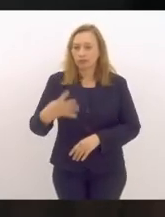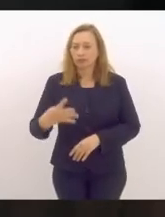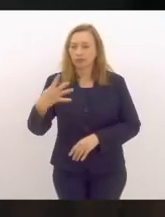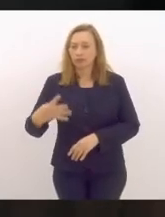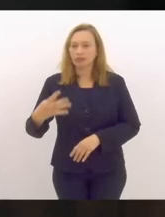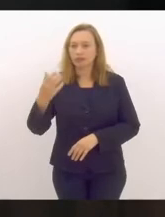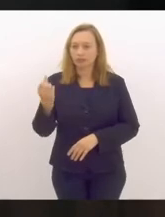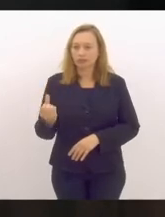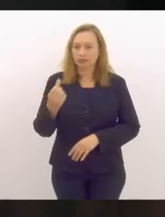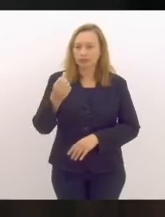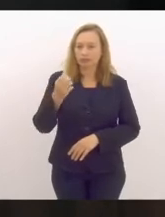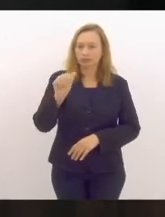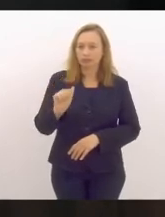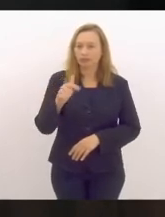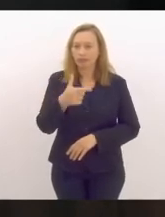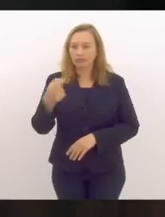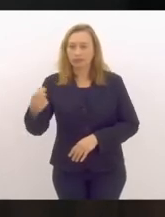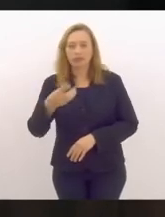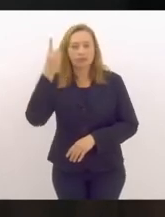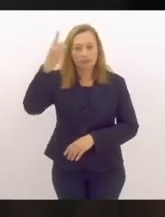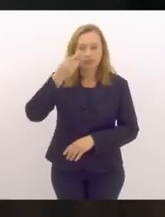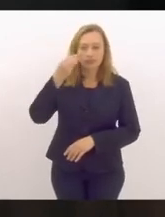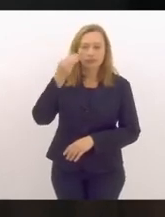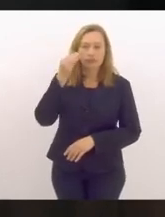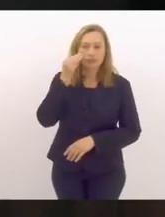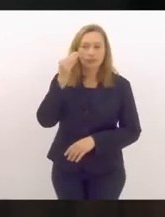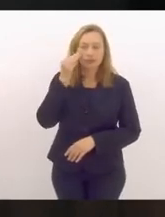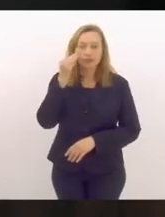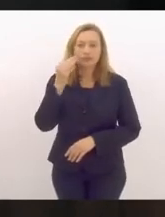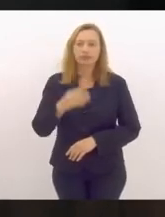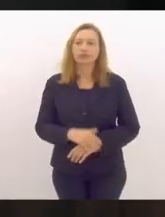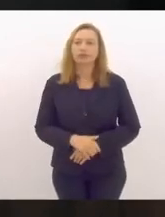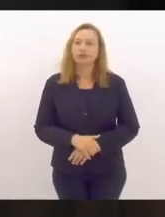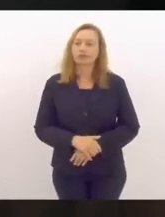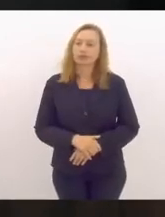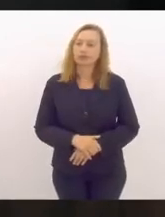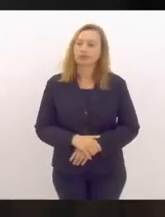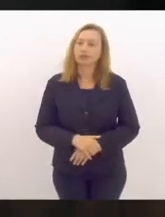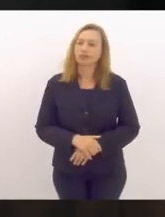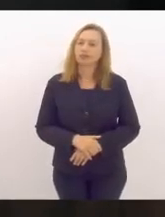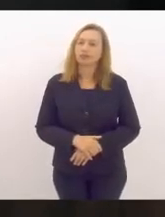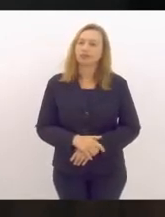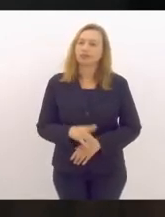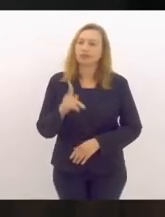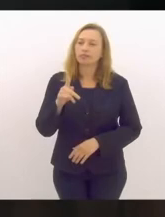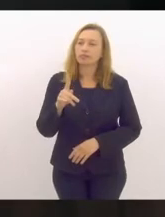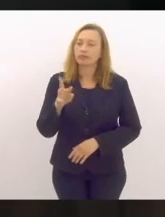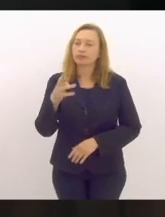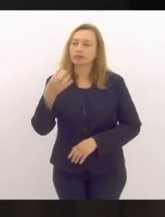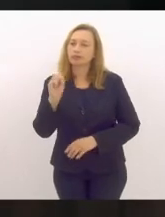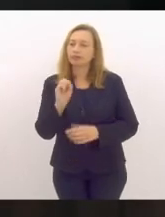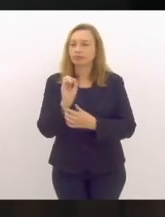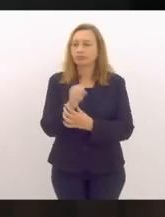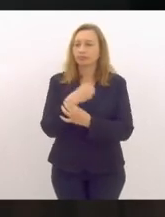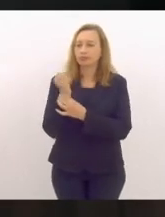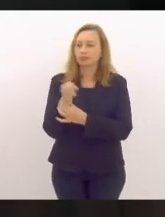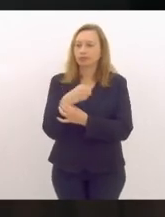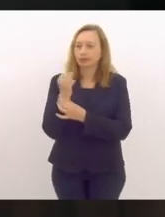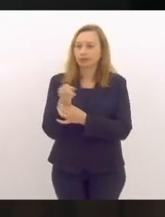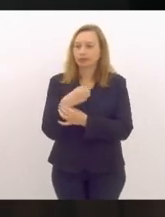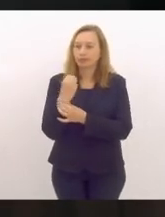20, de autoria da deputada Mônica Francisco, que dispõe sobre condições para o repouso dos fisioterapeutas,